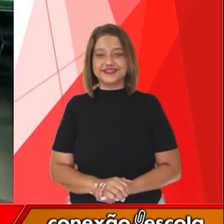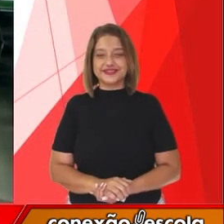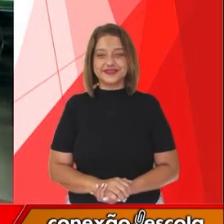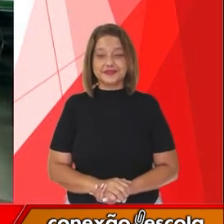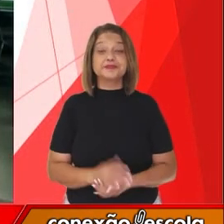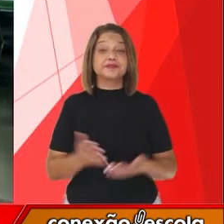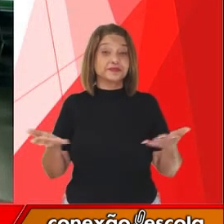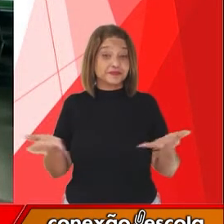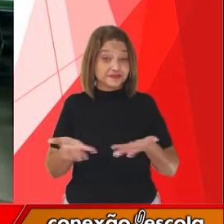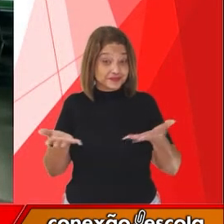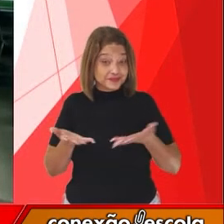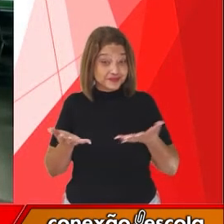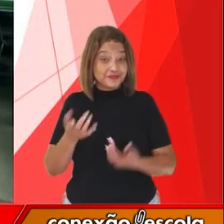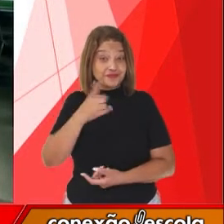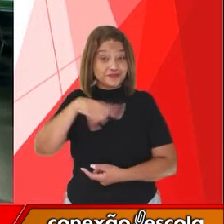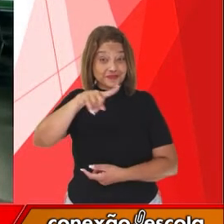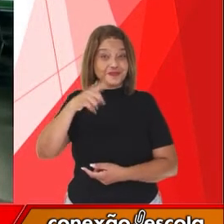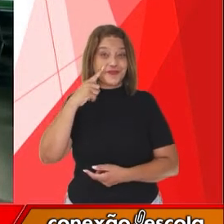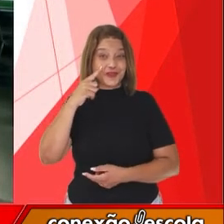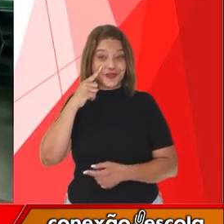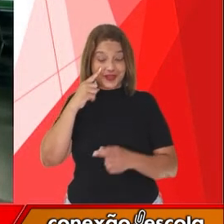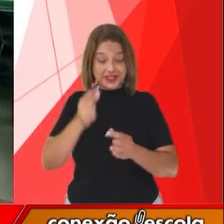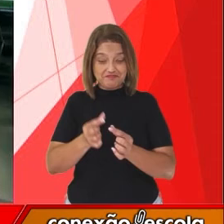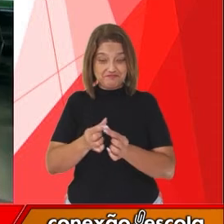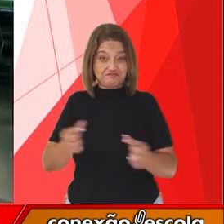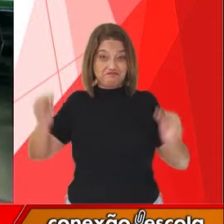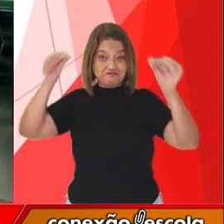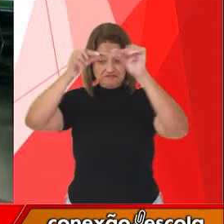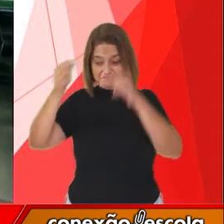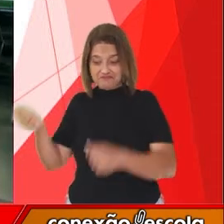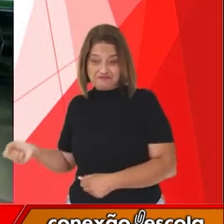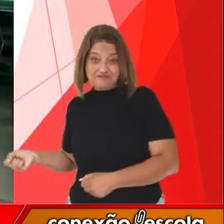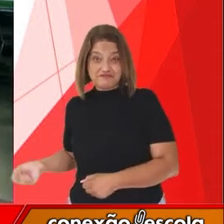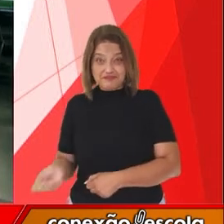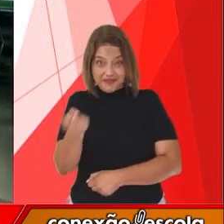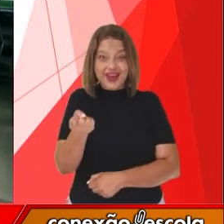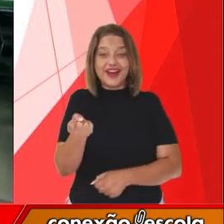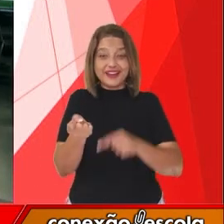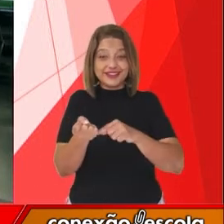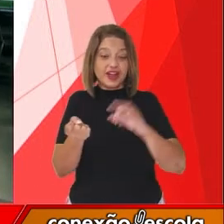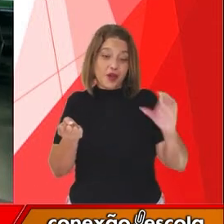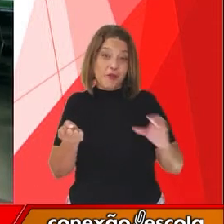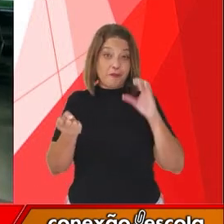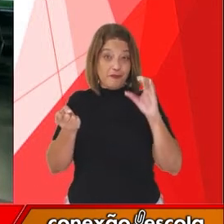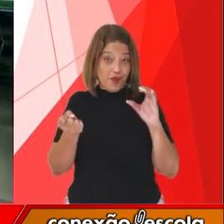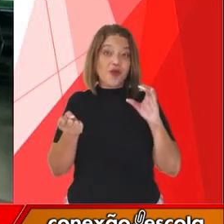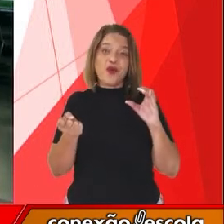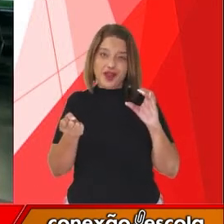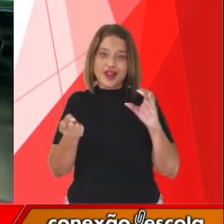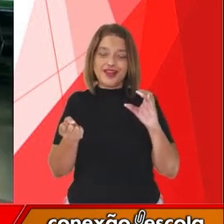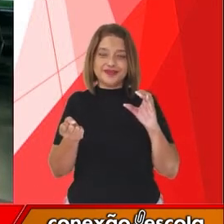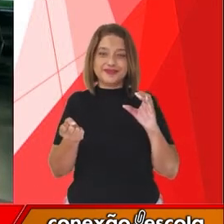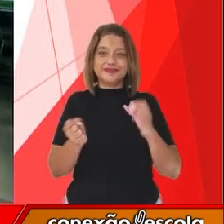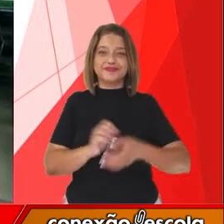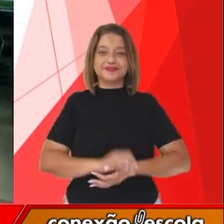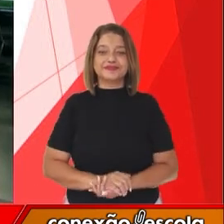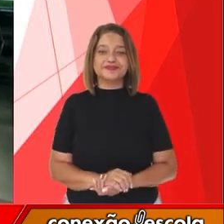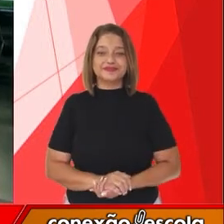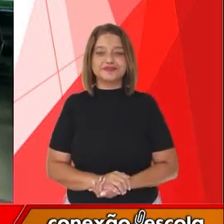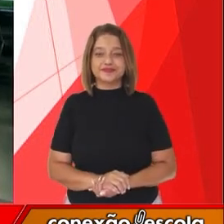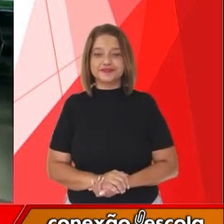Bom, e agora com vocês, a nossa amiga raquete de tênis e a sua best friend, bolinha de